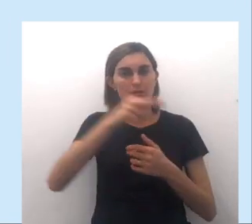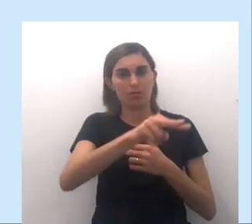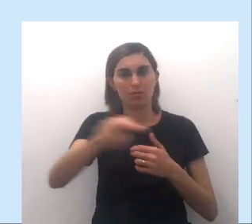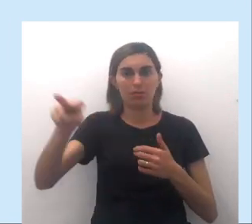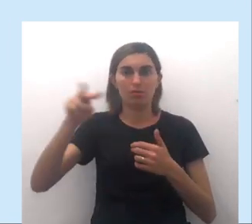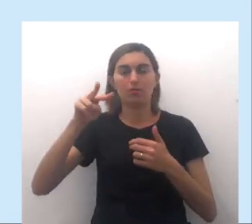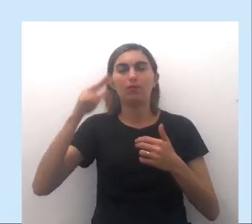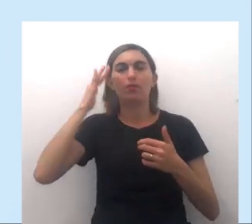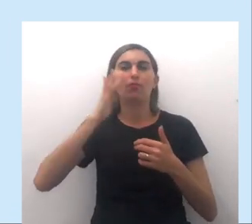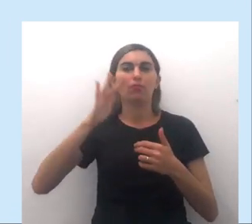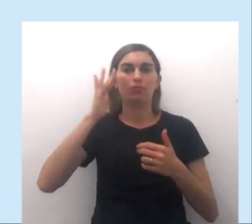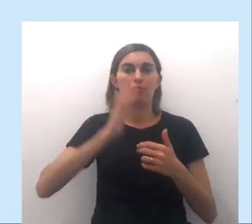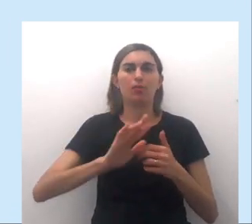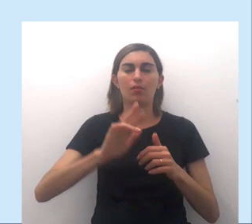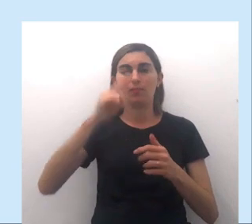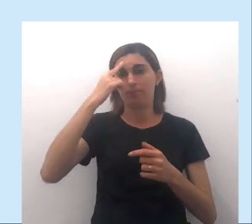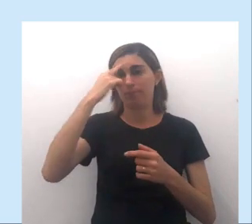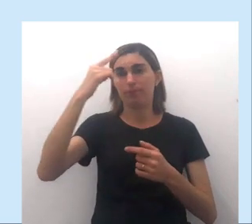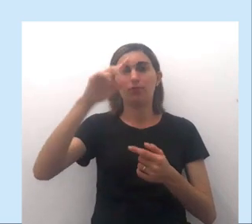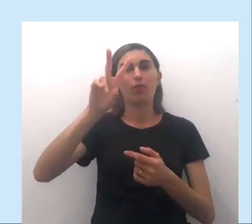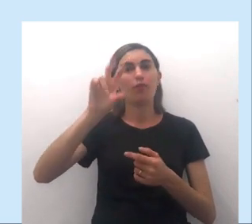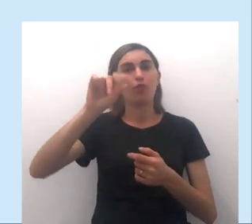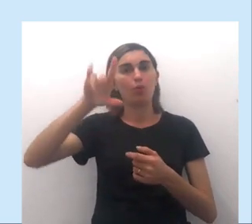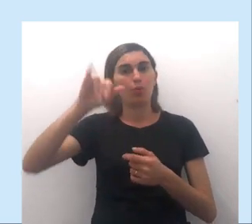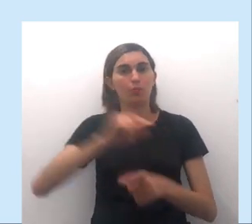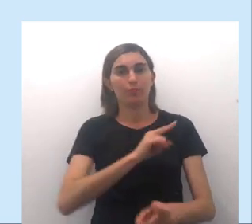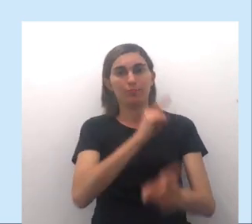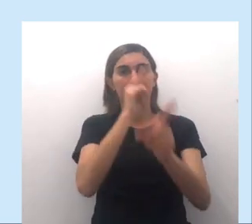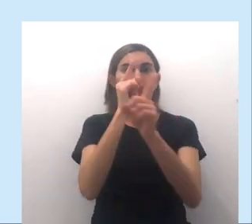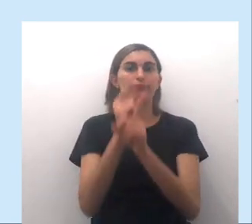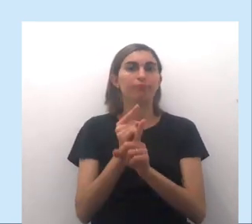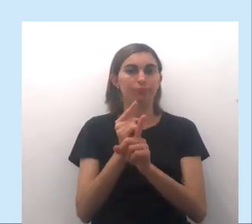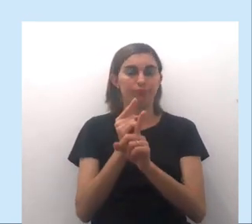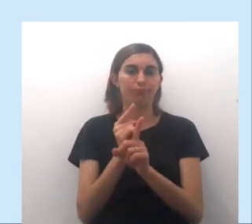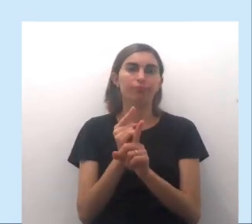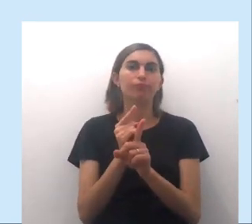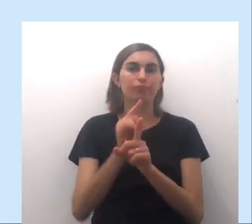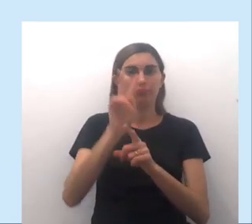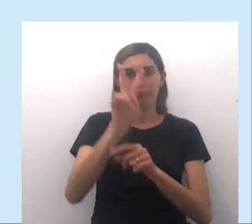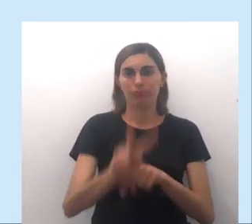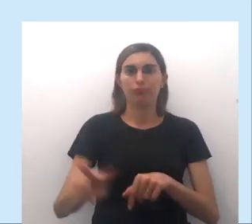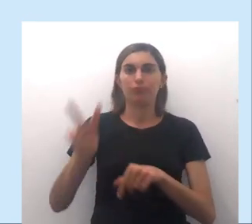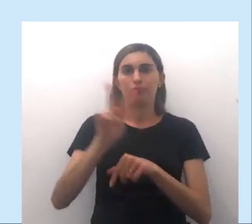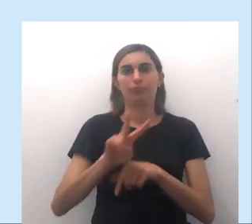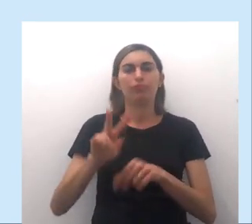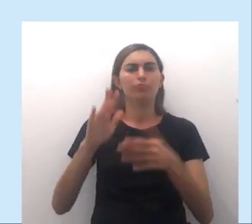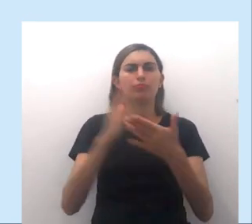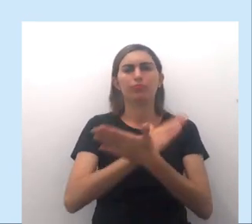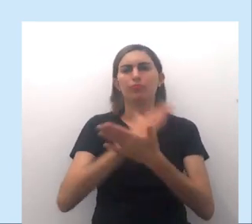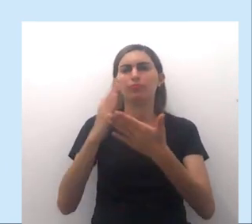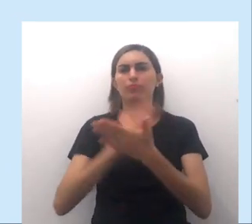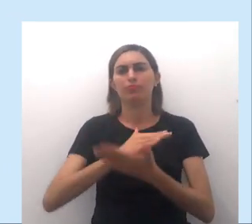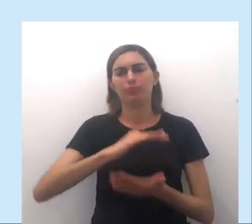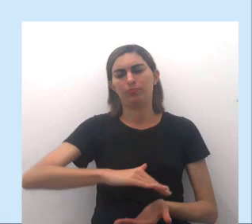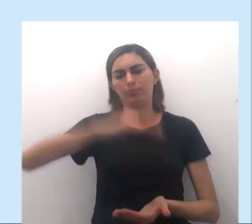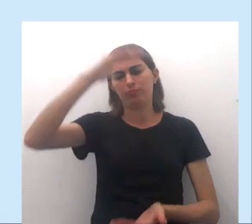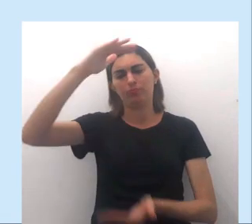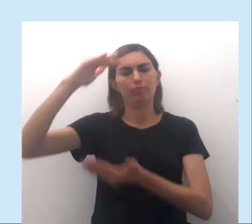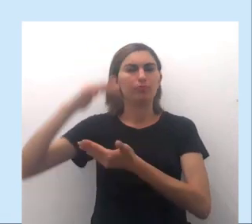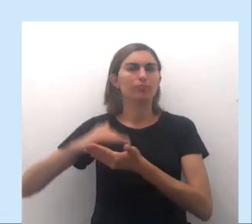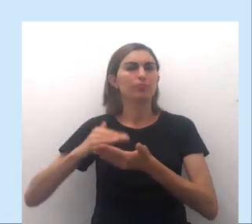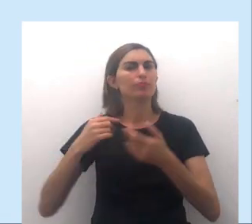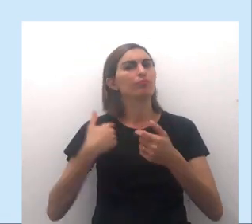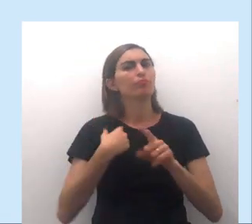de entender a ideia de volume e encontramos o volume de alguns recipientes